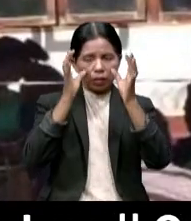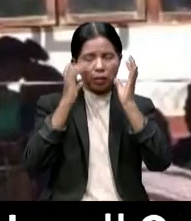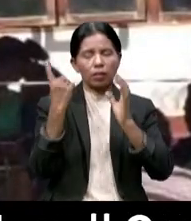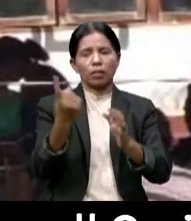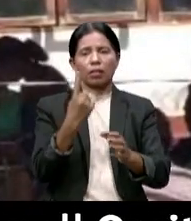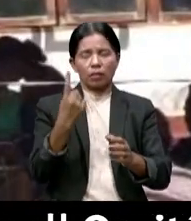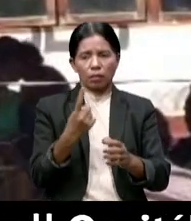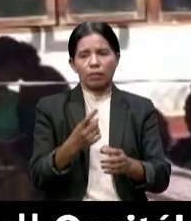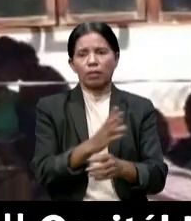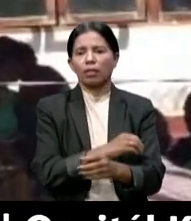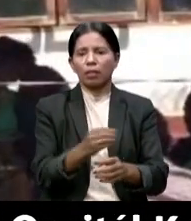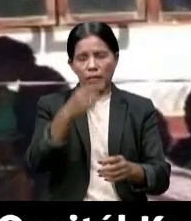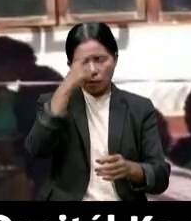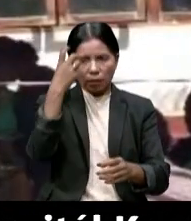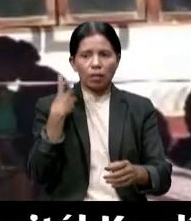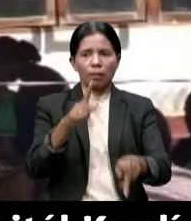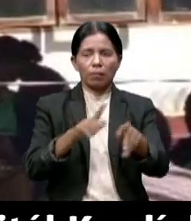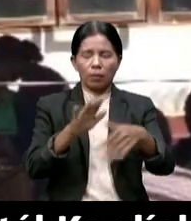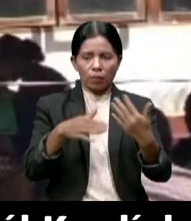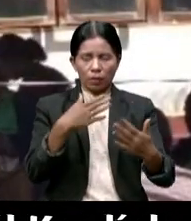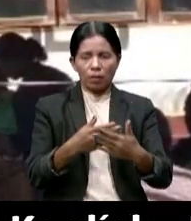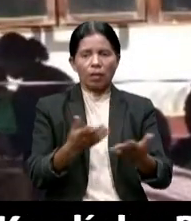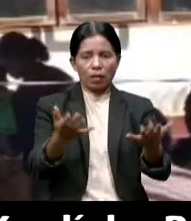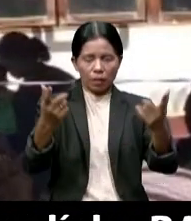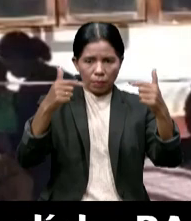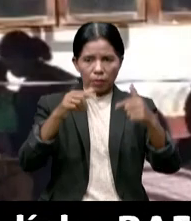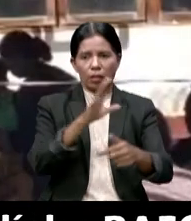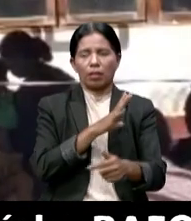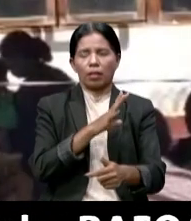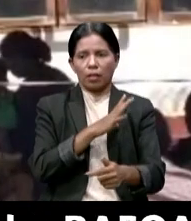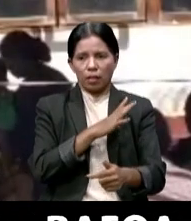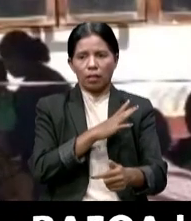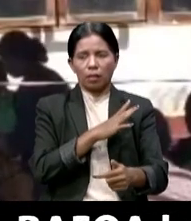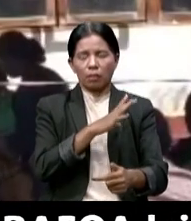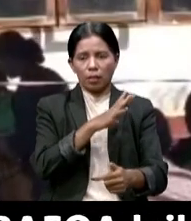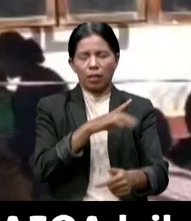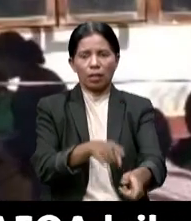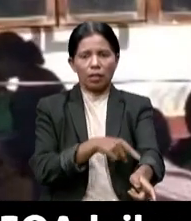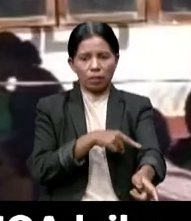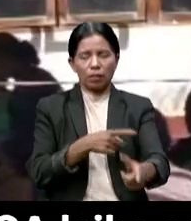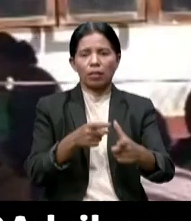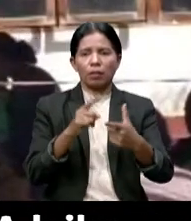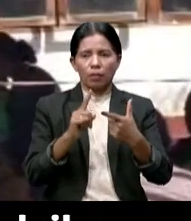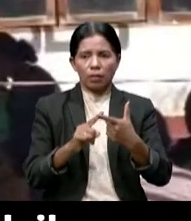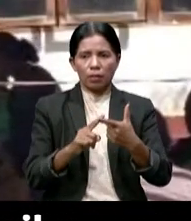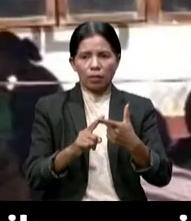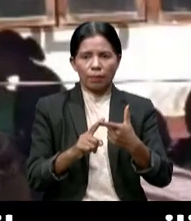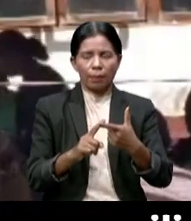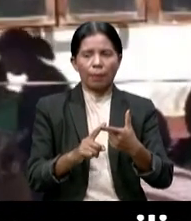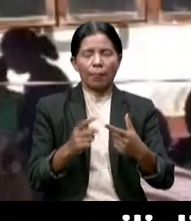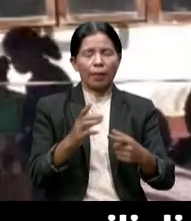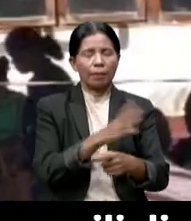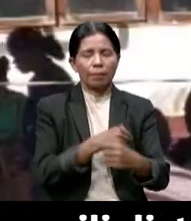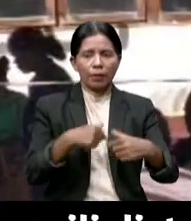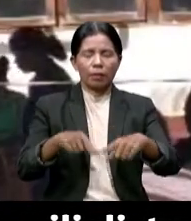um dia, tu não vai, né? A minha comunidade será, né? Mas amanhã, né? E aí, para não me maquiar, né? Mas gente, leu gosto. E depois, para não me maquiar, né? Da lá